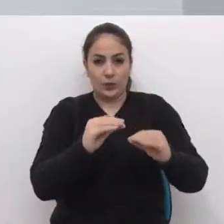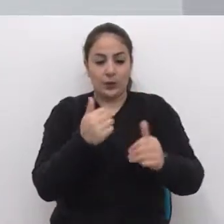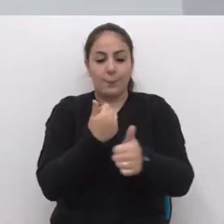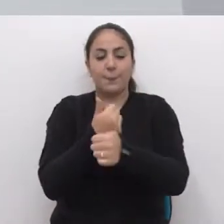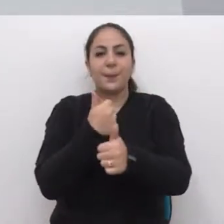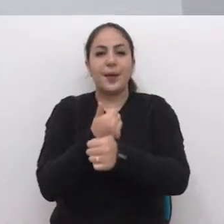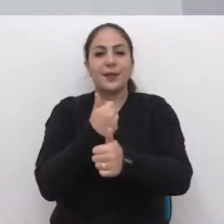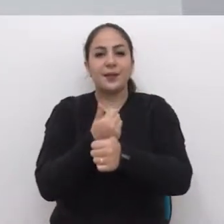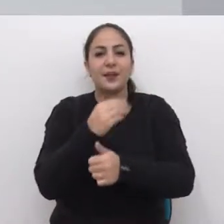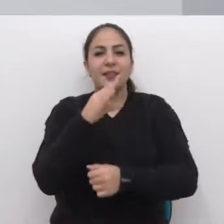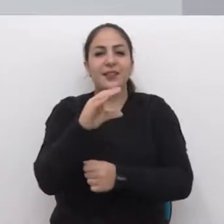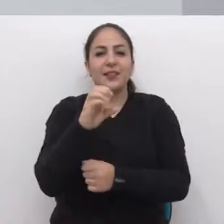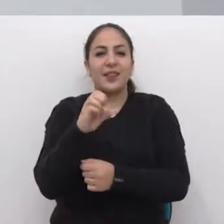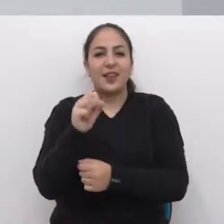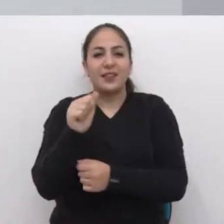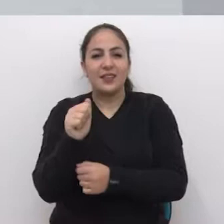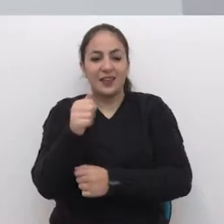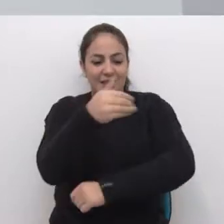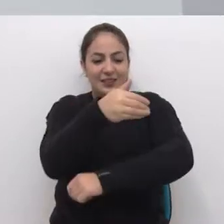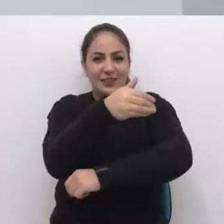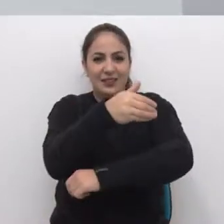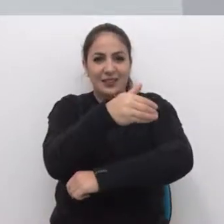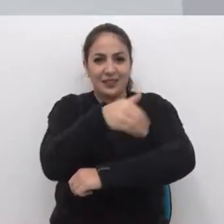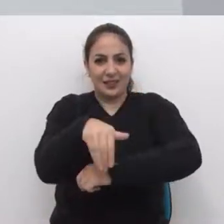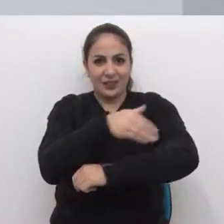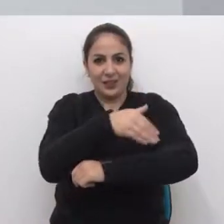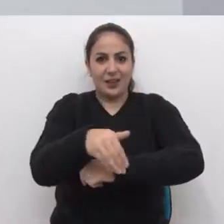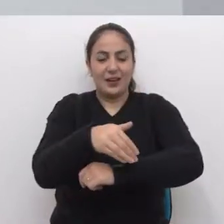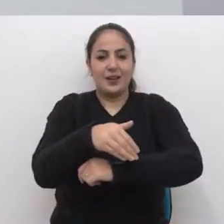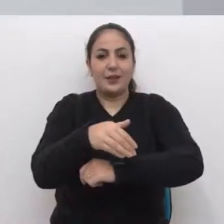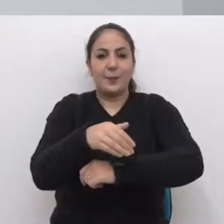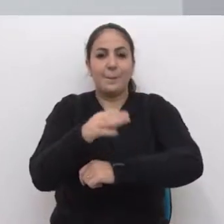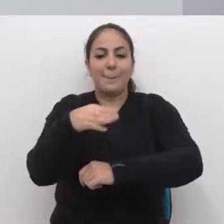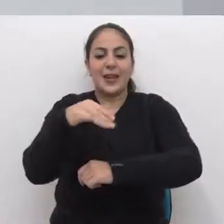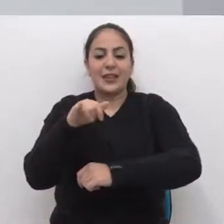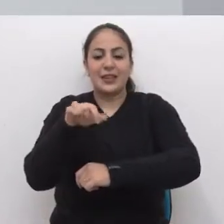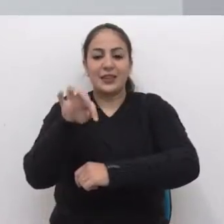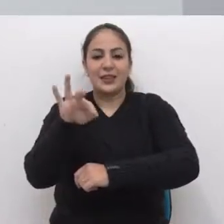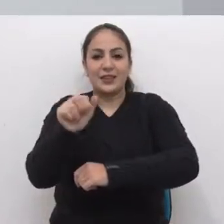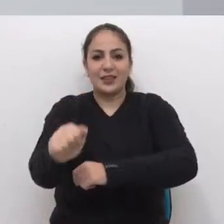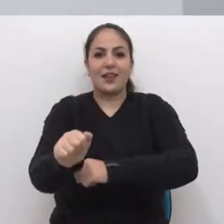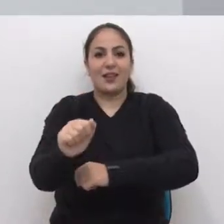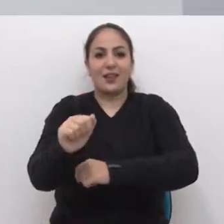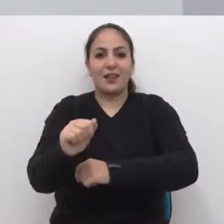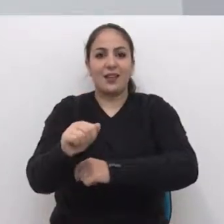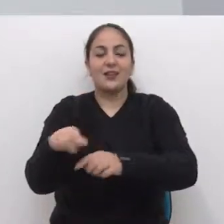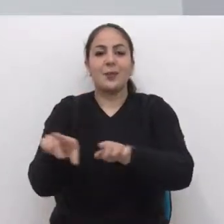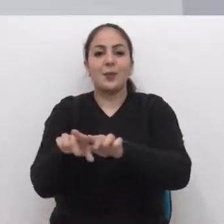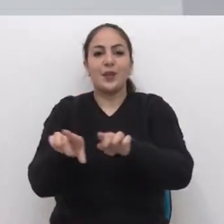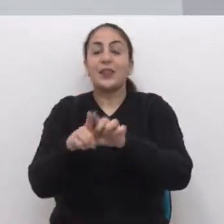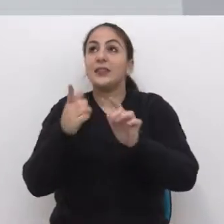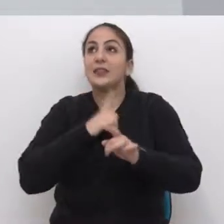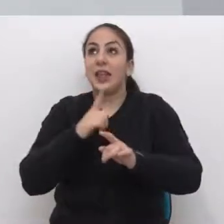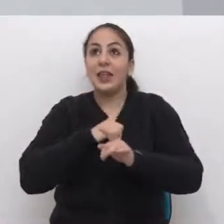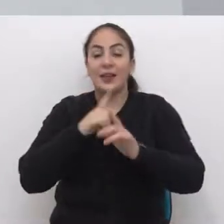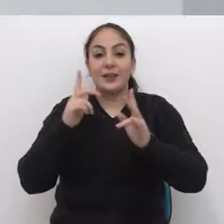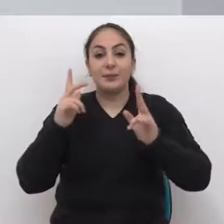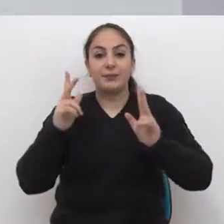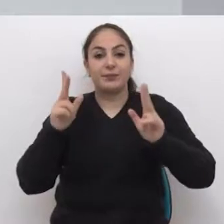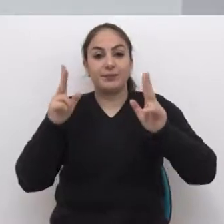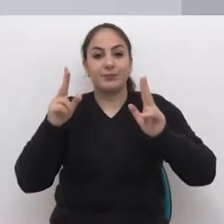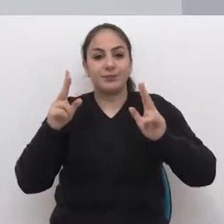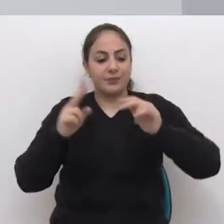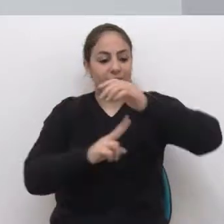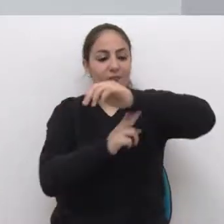por exemplo, em frente à César, em frente ao Hotel Maitá, aqui logo depois do viaduto, quem vem da Universidade de Passo Fundo rumo ao